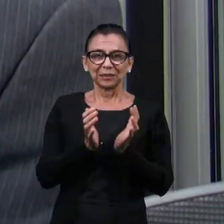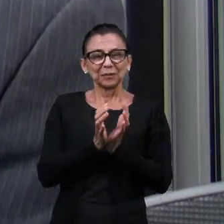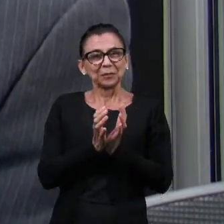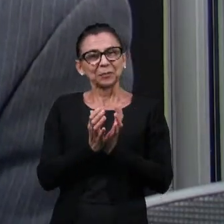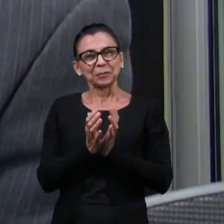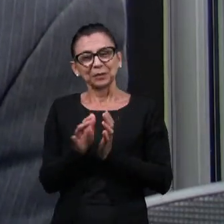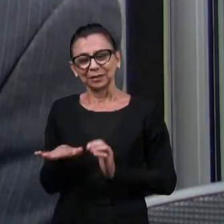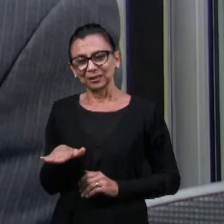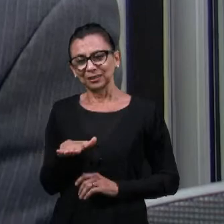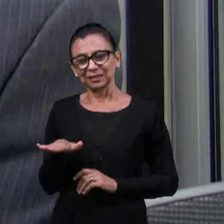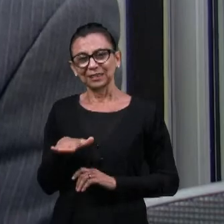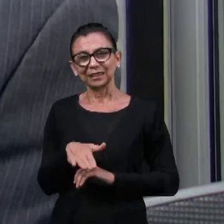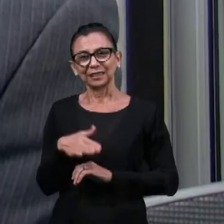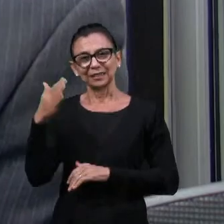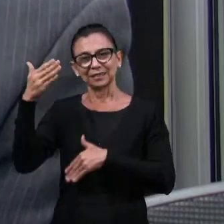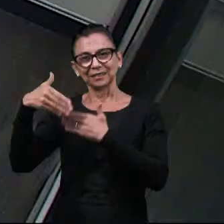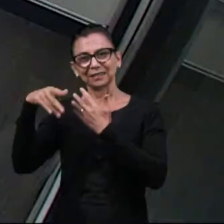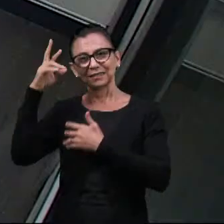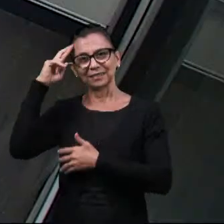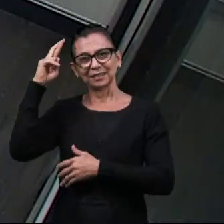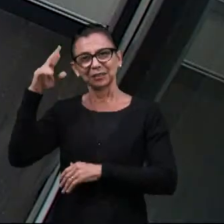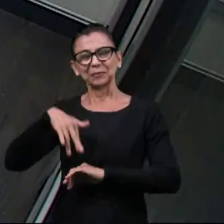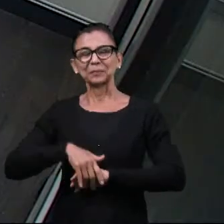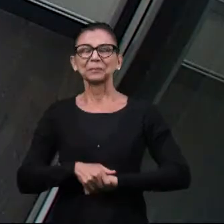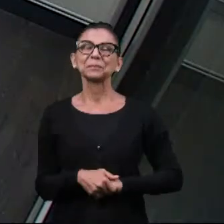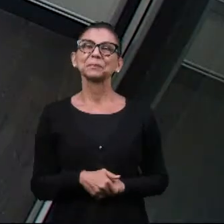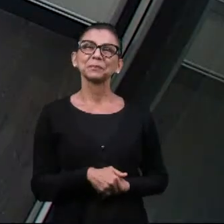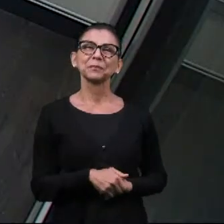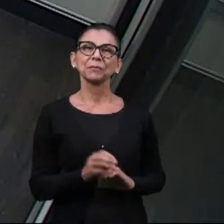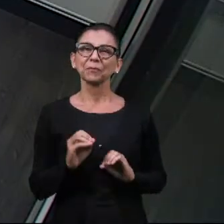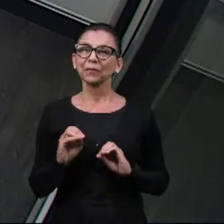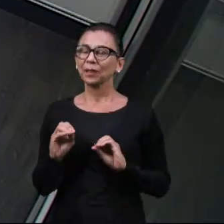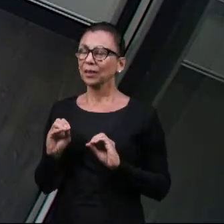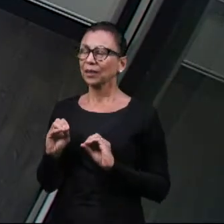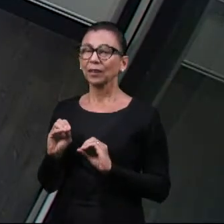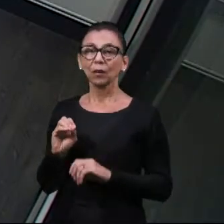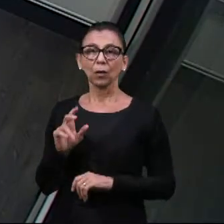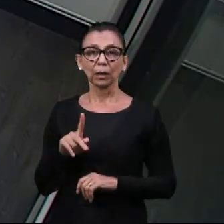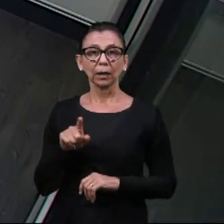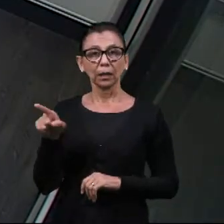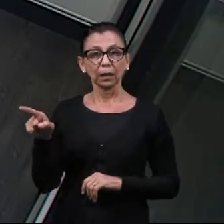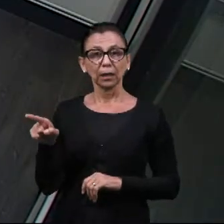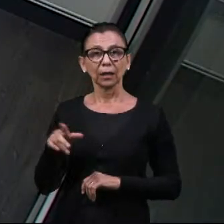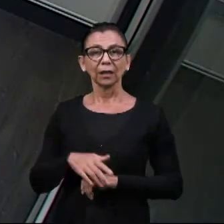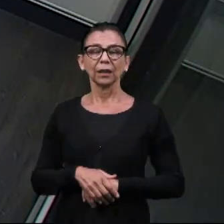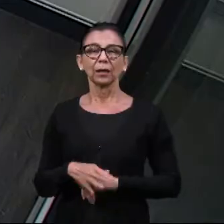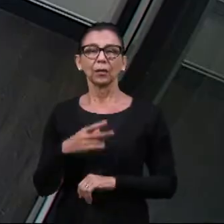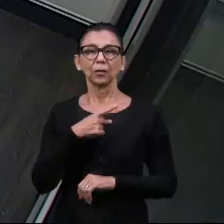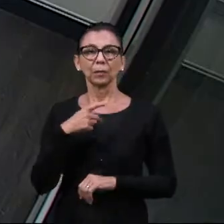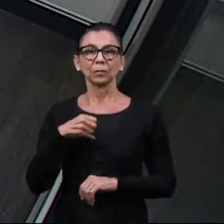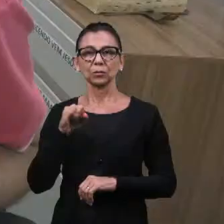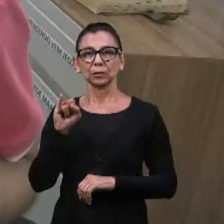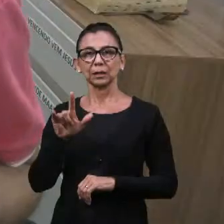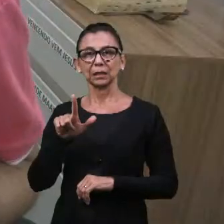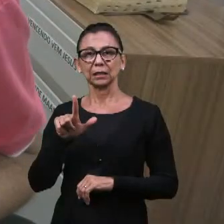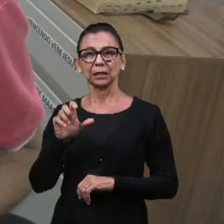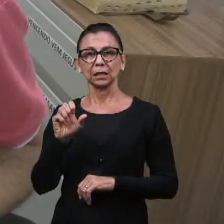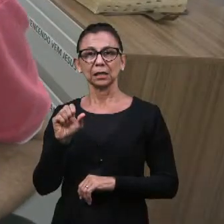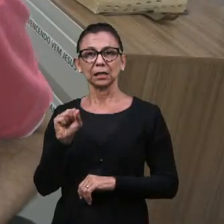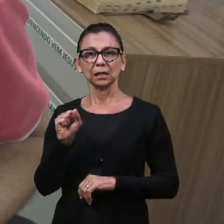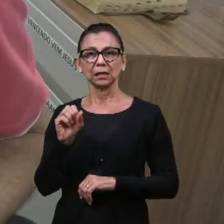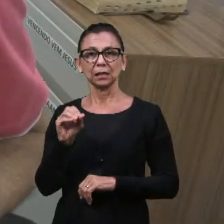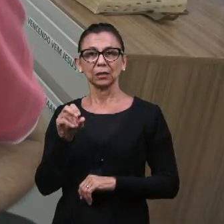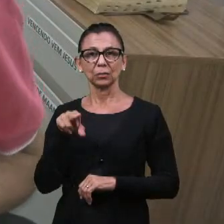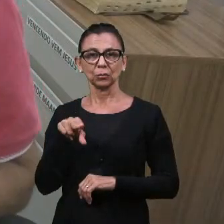crianças na presença do Senhor ali na igreja. Muito bem, nós estamos conversando com o pastor Wilson Carlos Vitor. Você que está acompanhando,